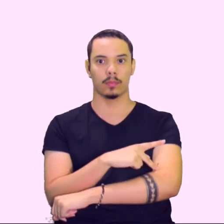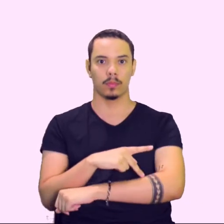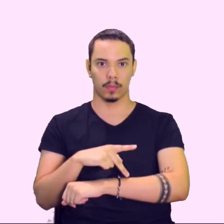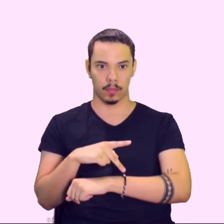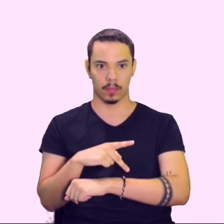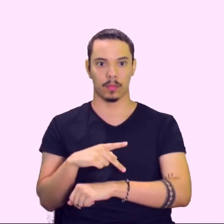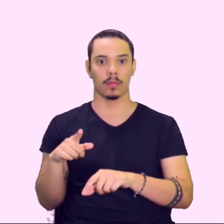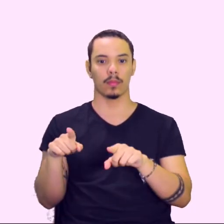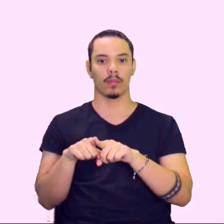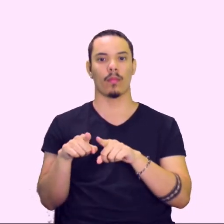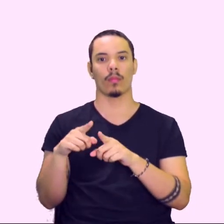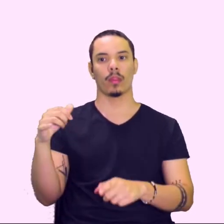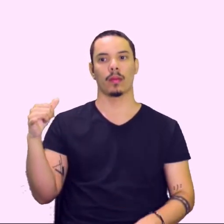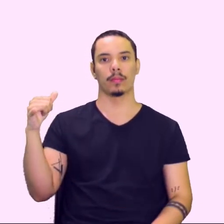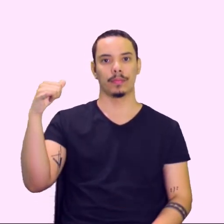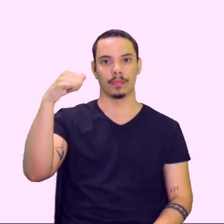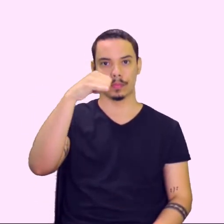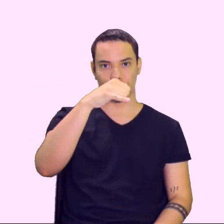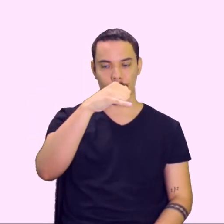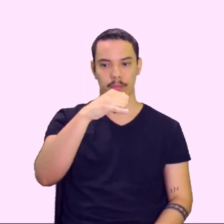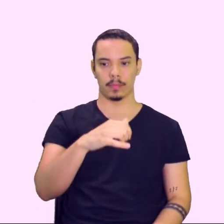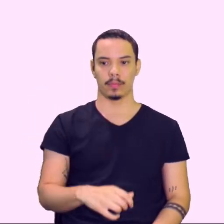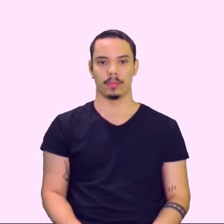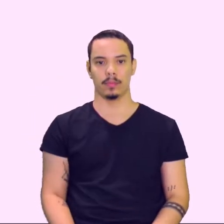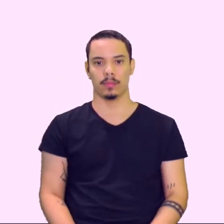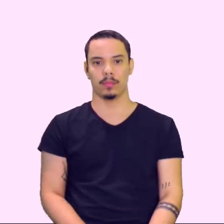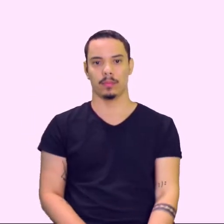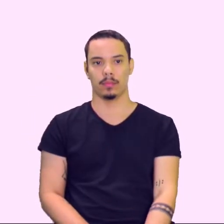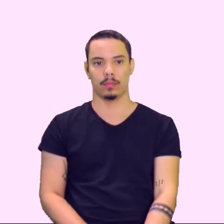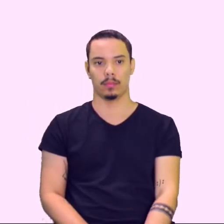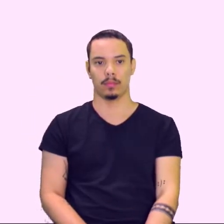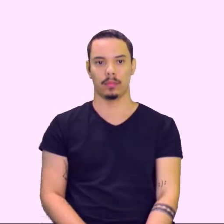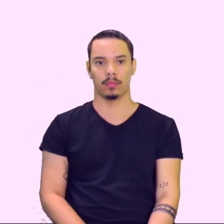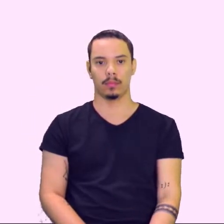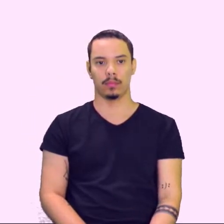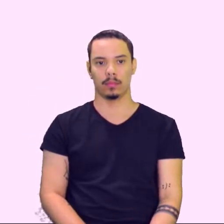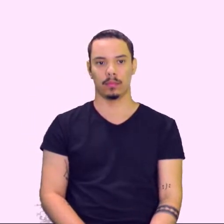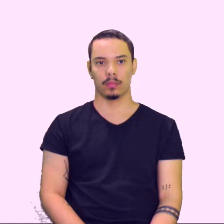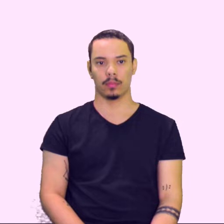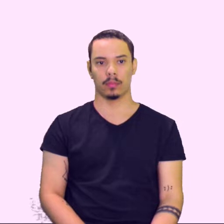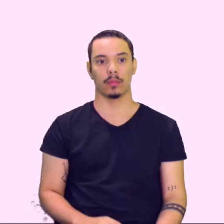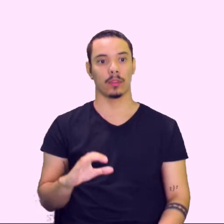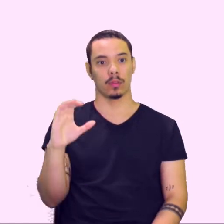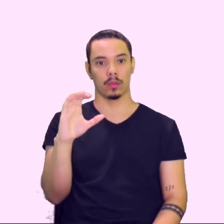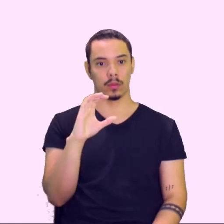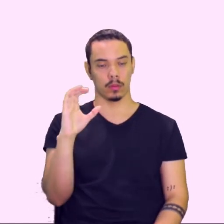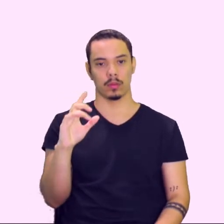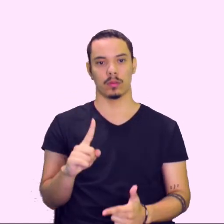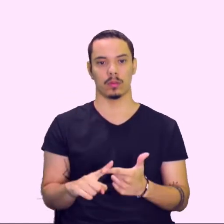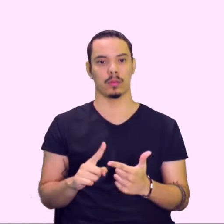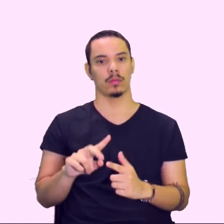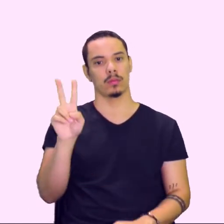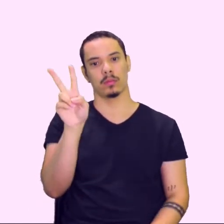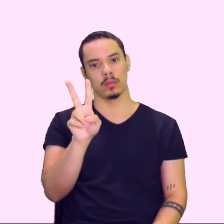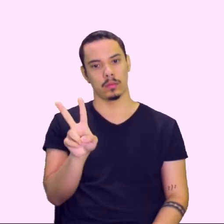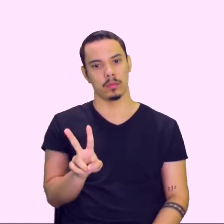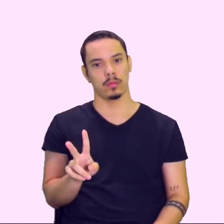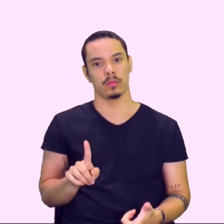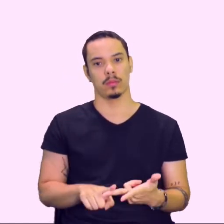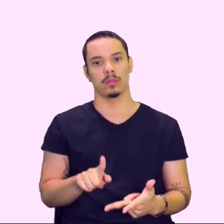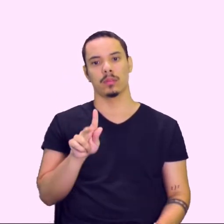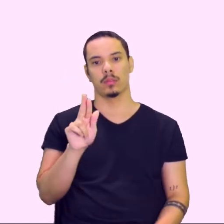aéreo desse espaço ali na região de fronteira. Colômbia, Venezuela, Guiana, Peru.